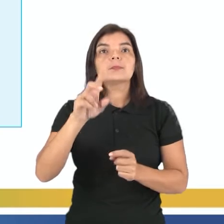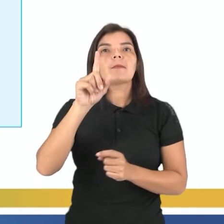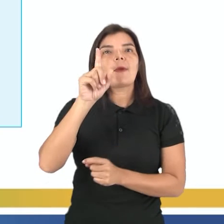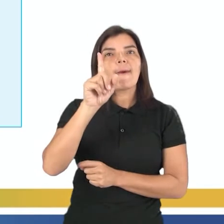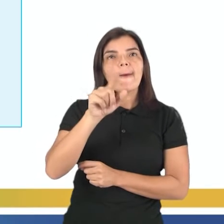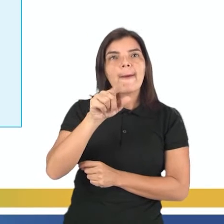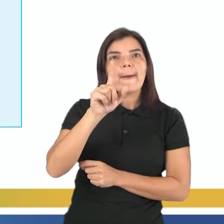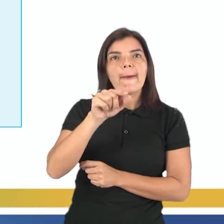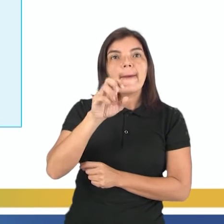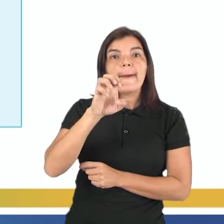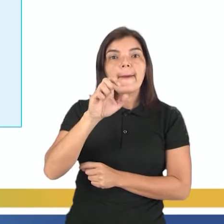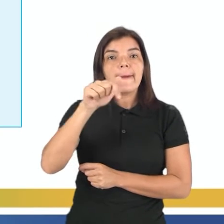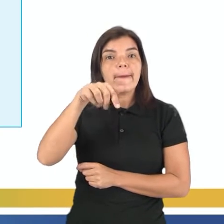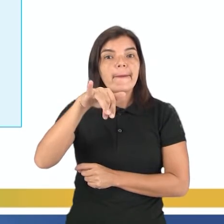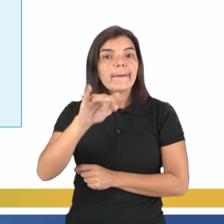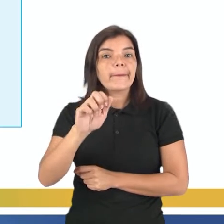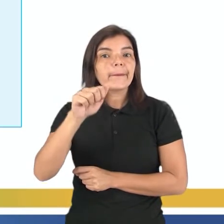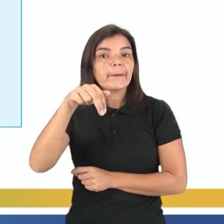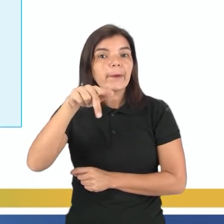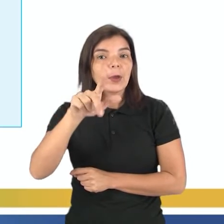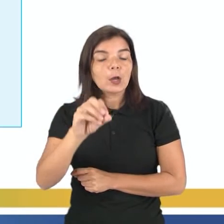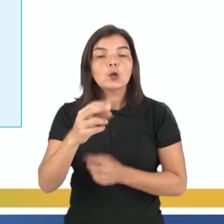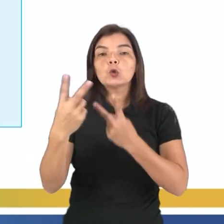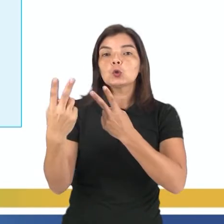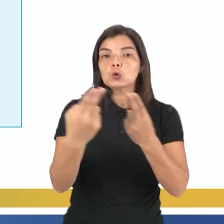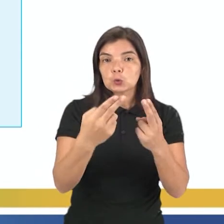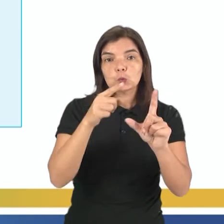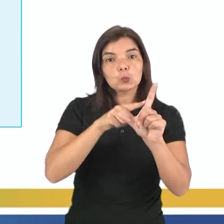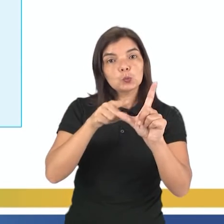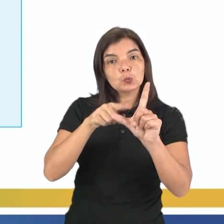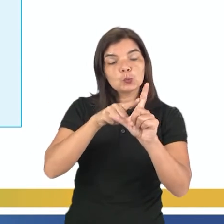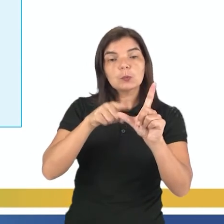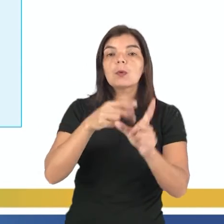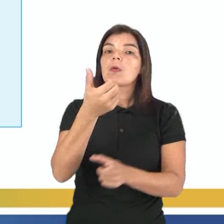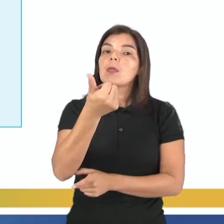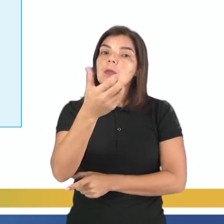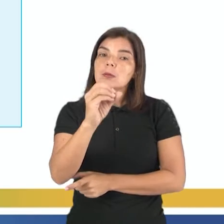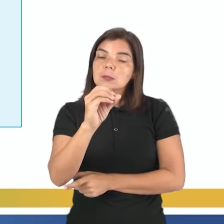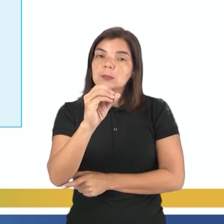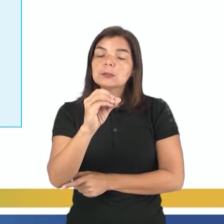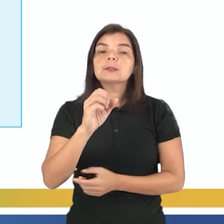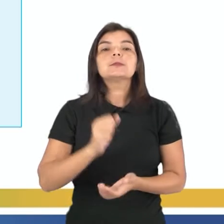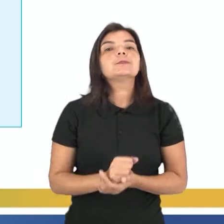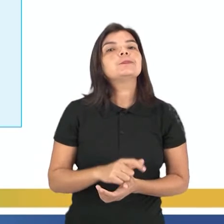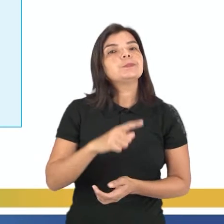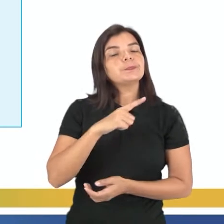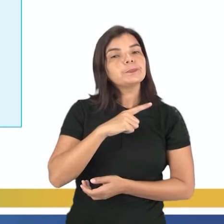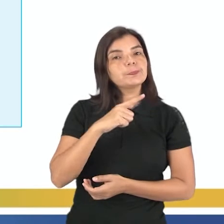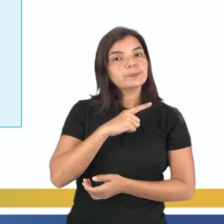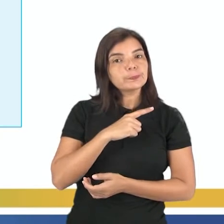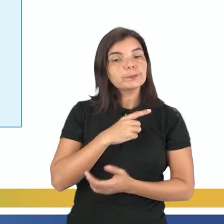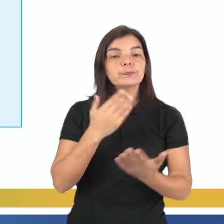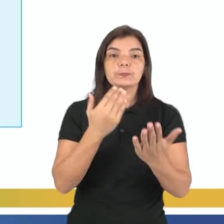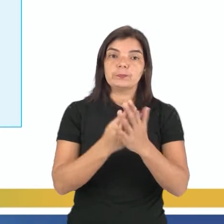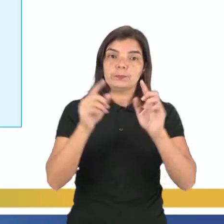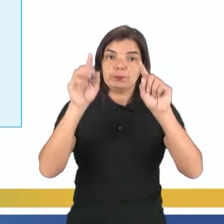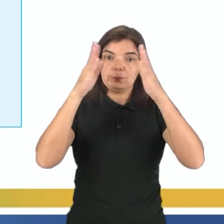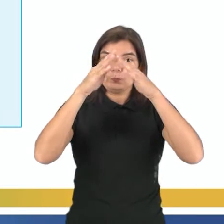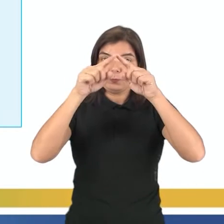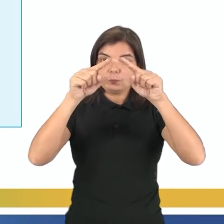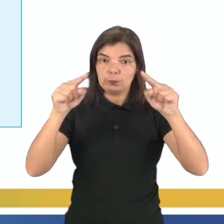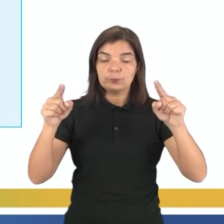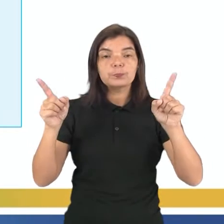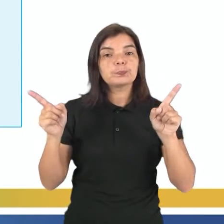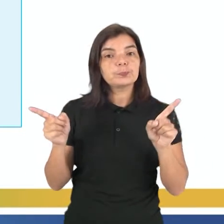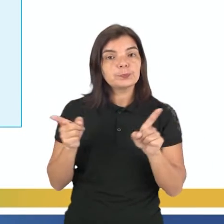ou seja, todos os ângulos iguais medindo 60 graus. Então, no triângulo equilátero, além dos lados que